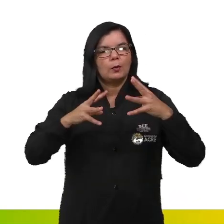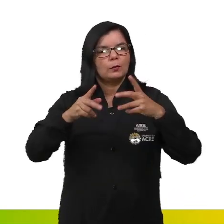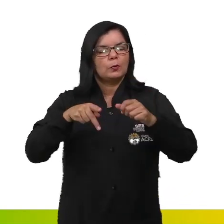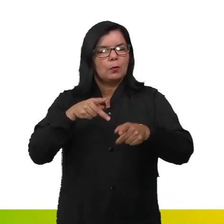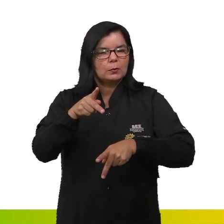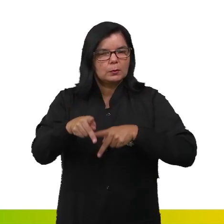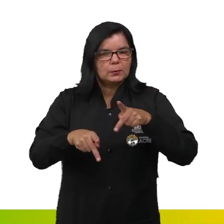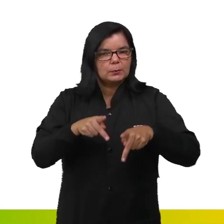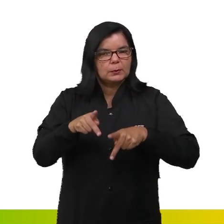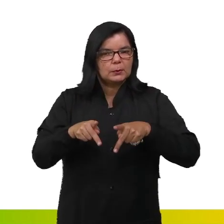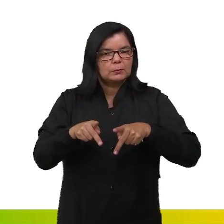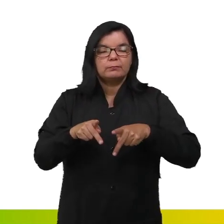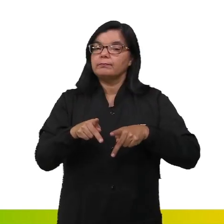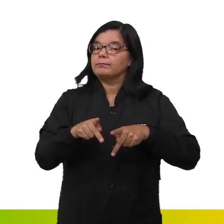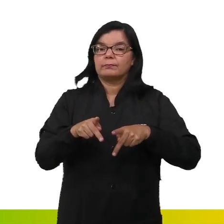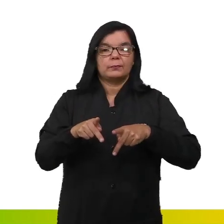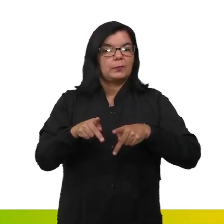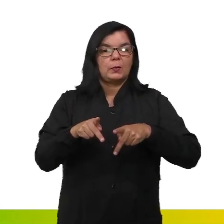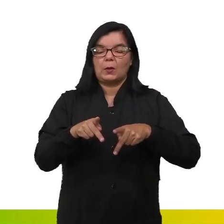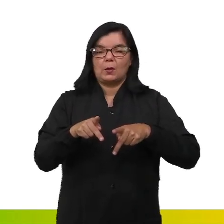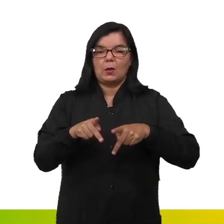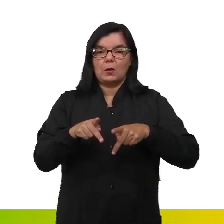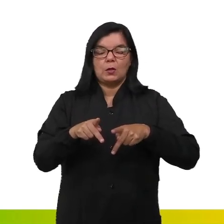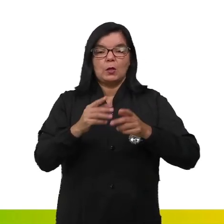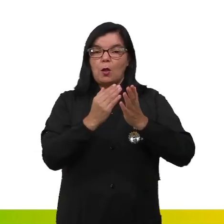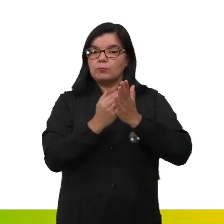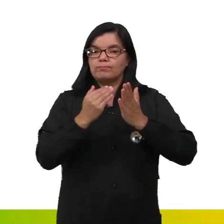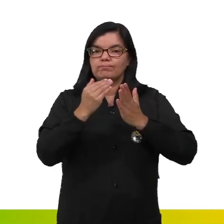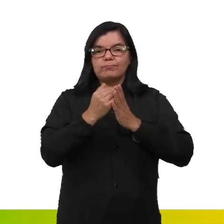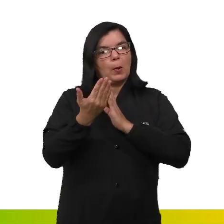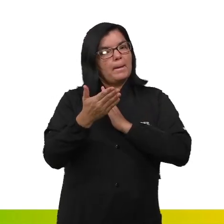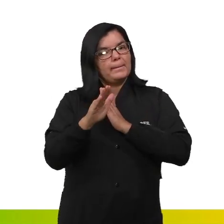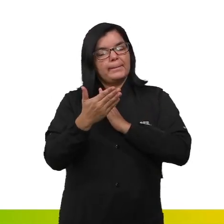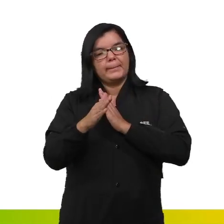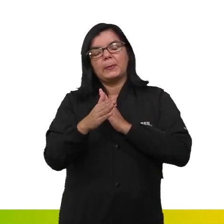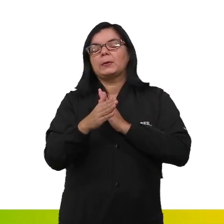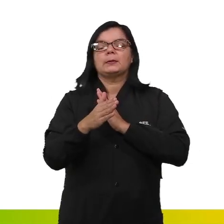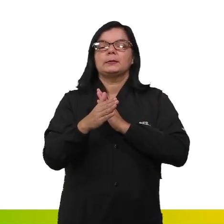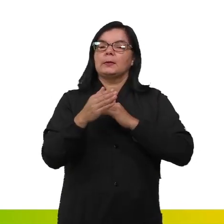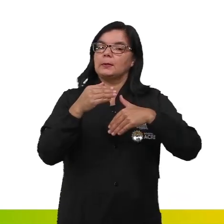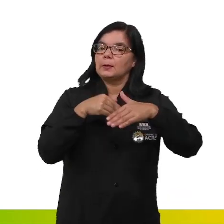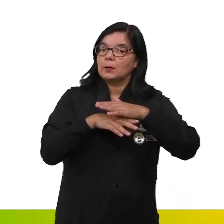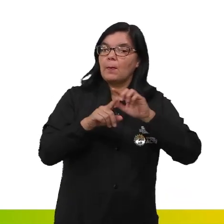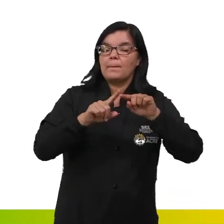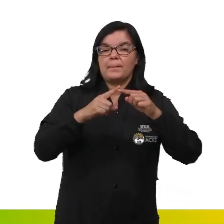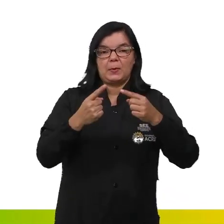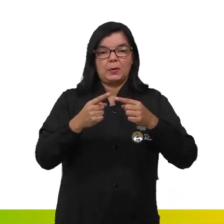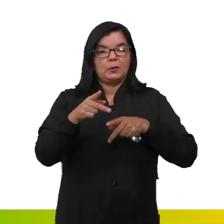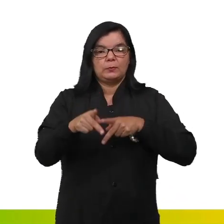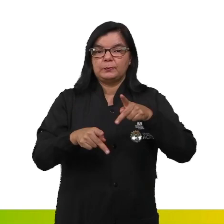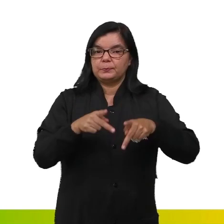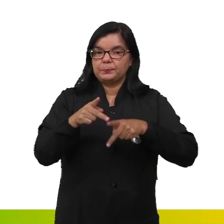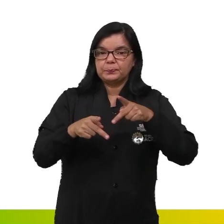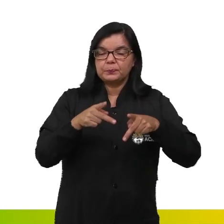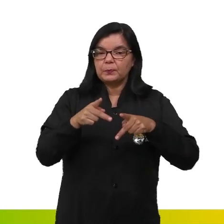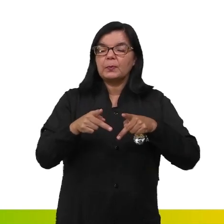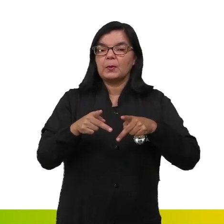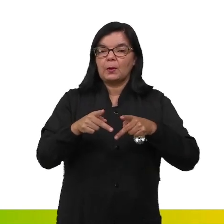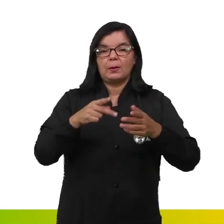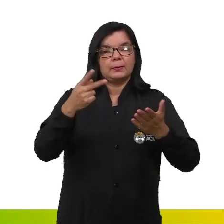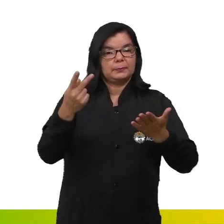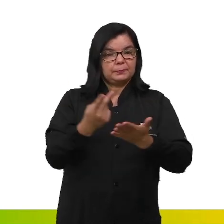da população? Não, não é a proporção média de renda acumulada em relação à população,